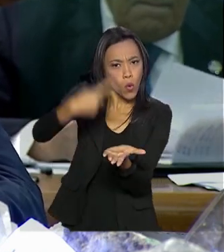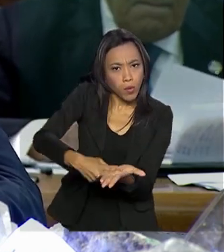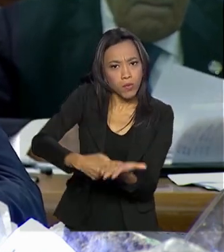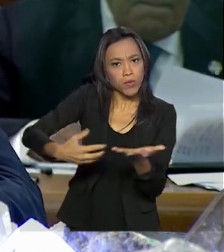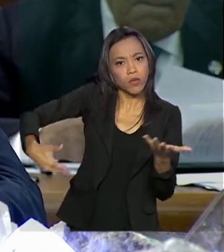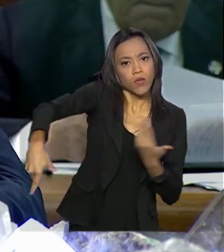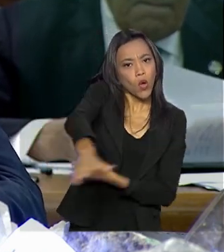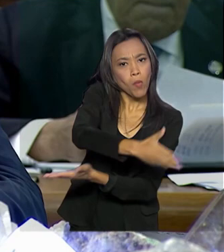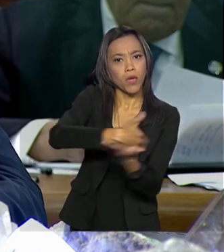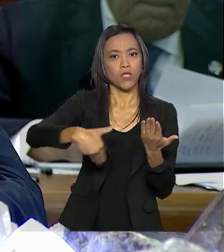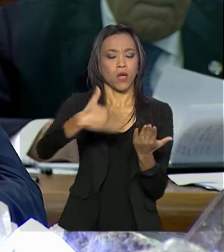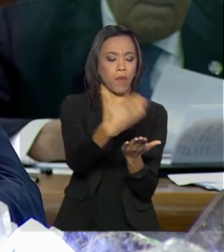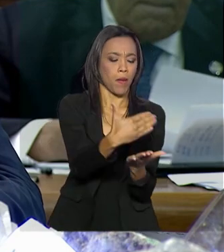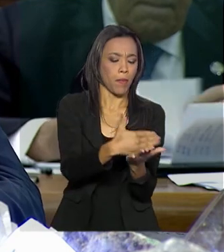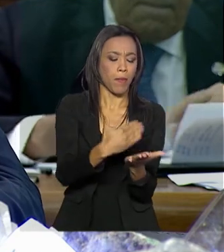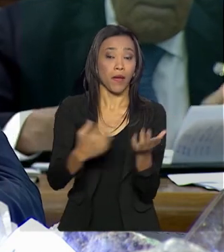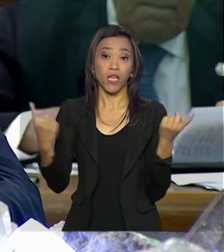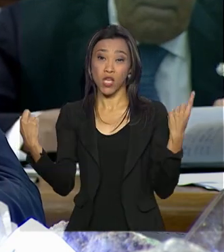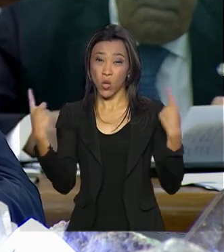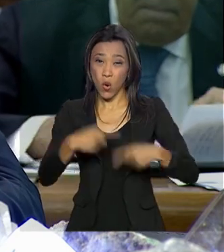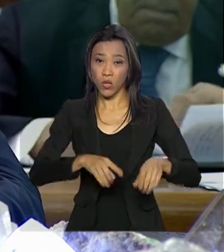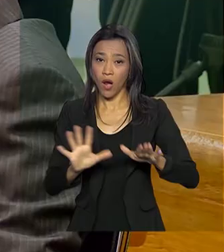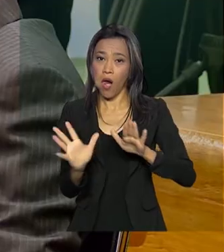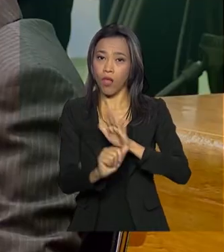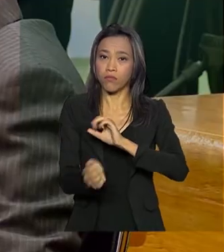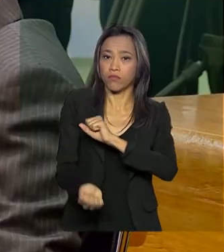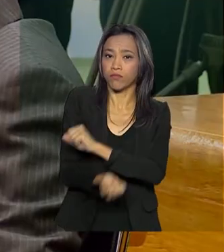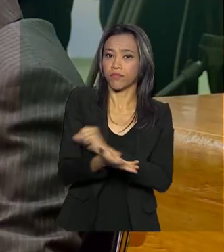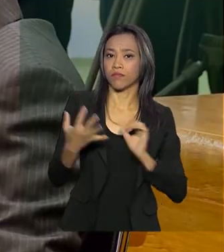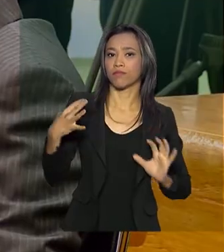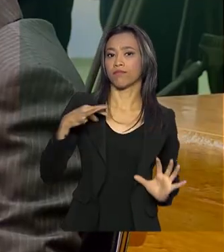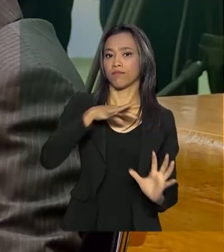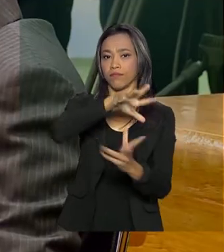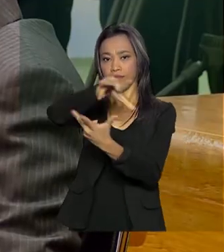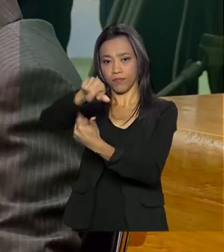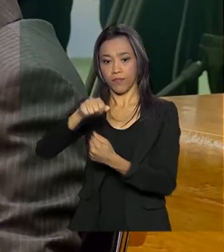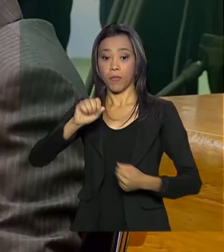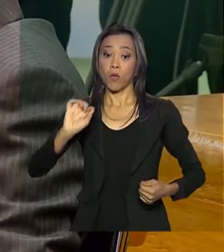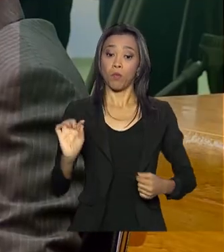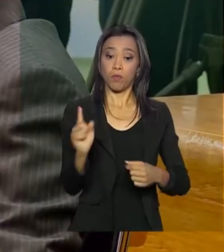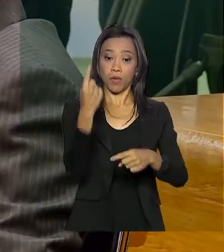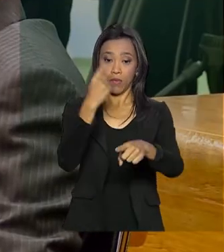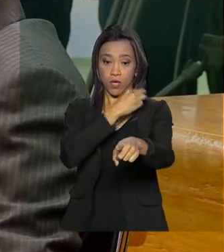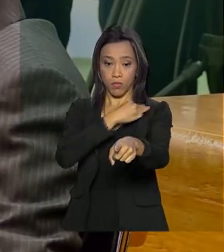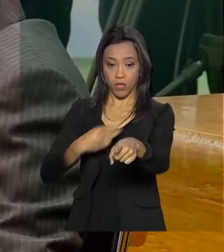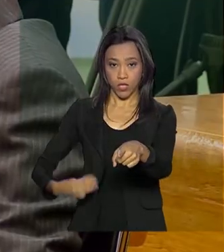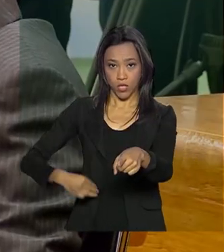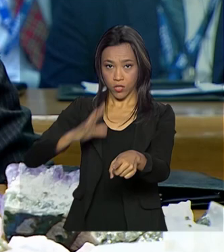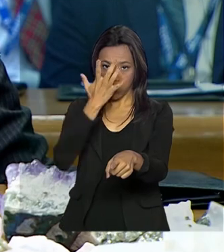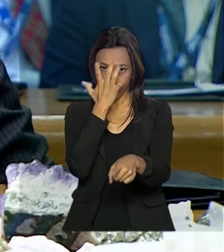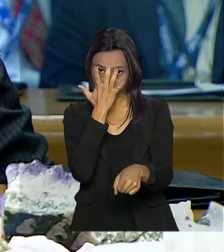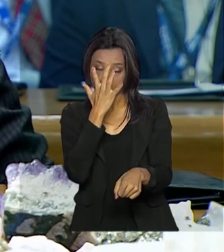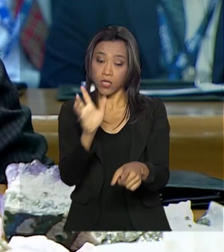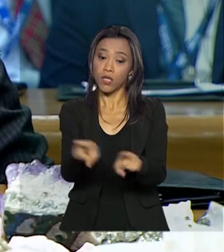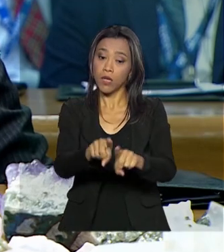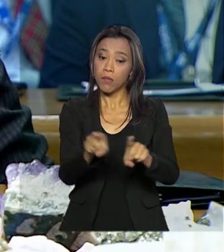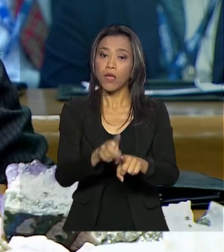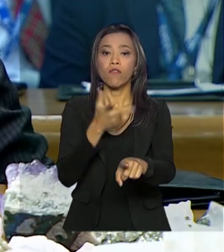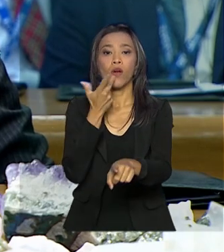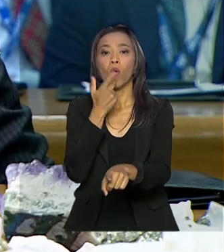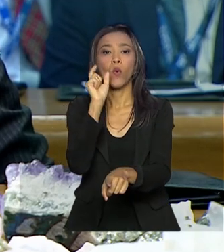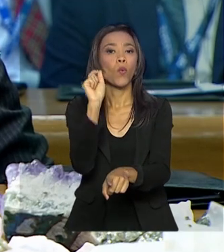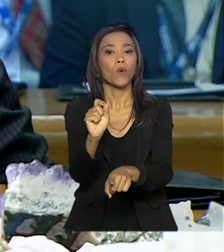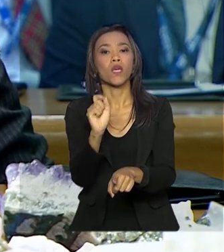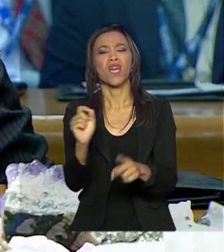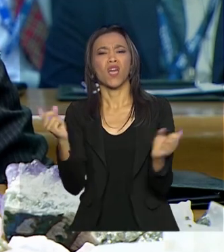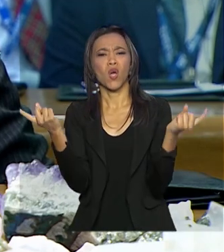e o combate ao crime transnacional o primeiro ministro da índia na área andré mode também destacou o combate